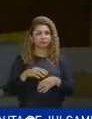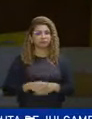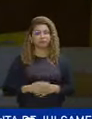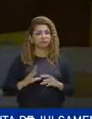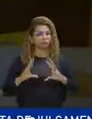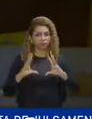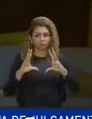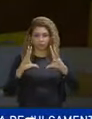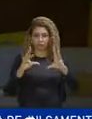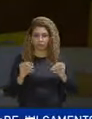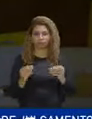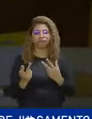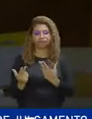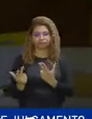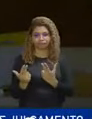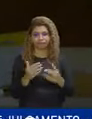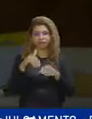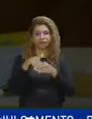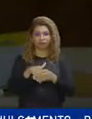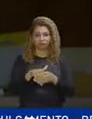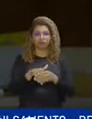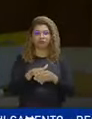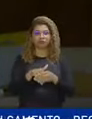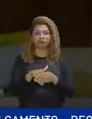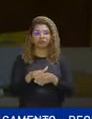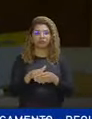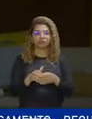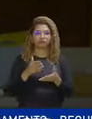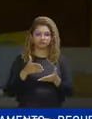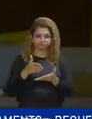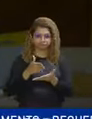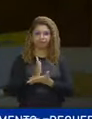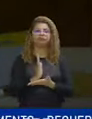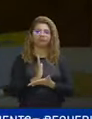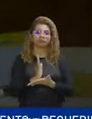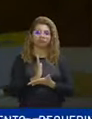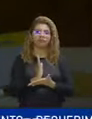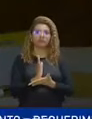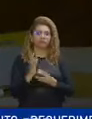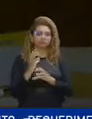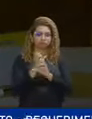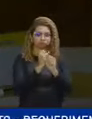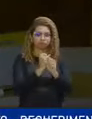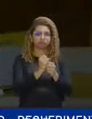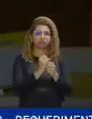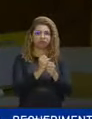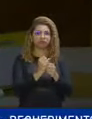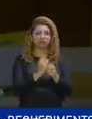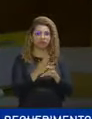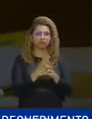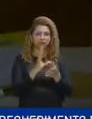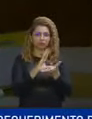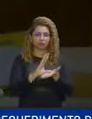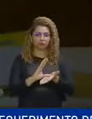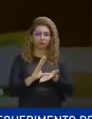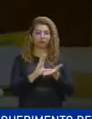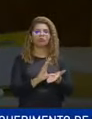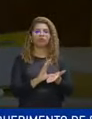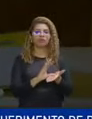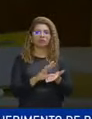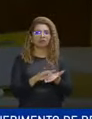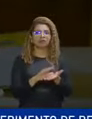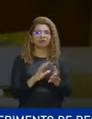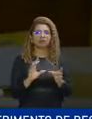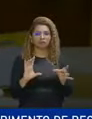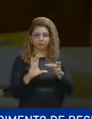Por unanimidade, deferiu o pedido de regularização de contas eleitorais do Partido de Renovação Democrática, PRD, nos termos do